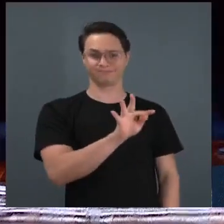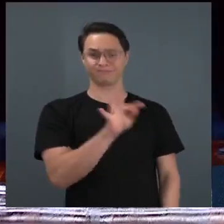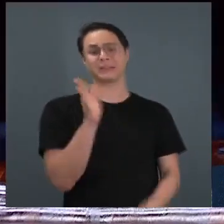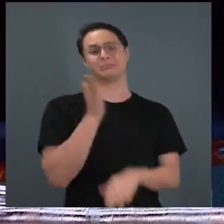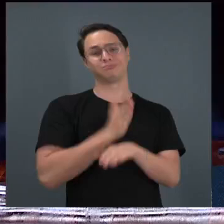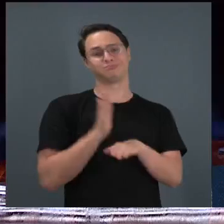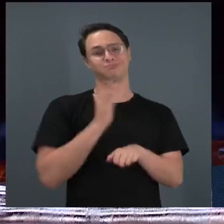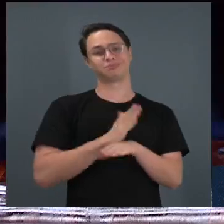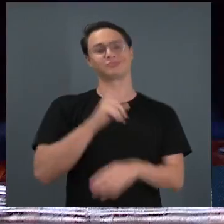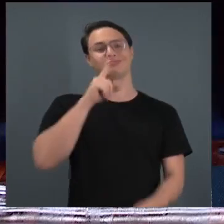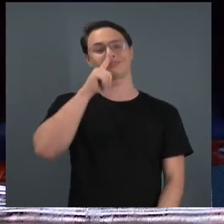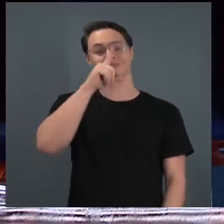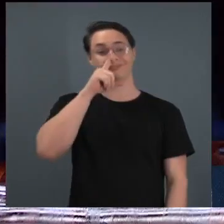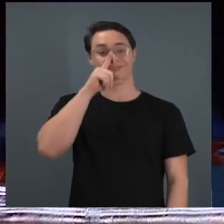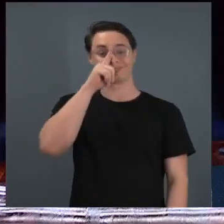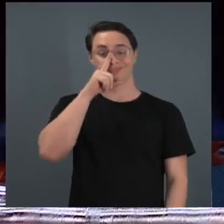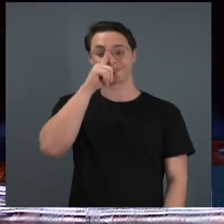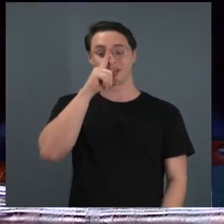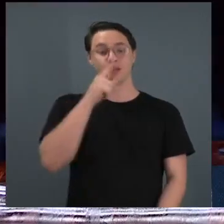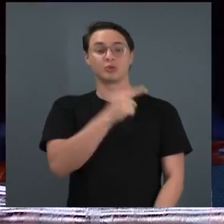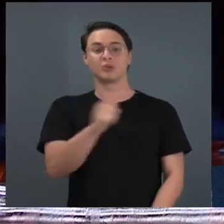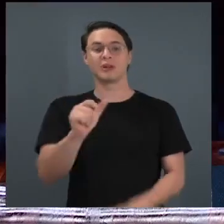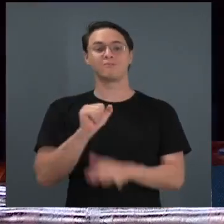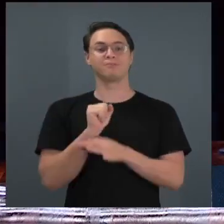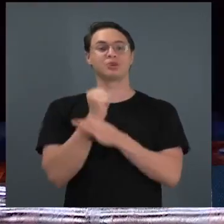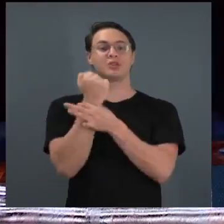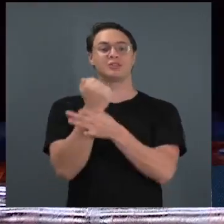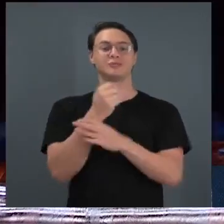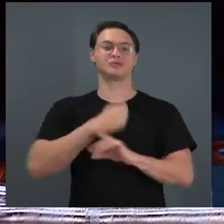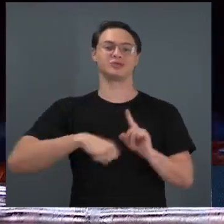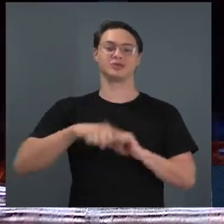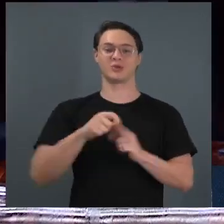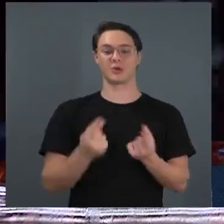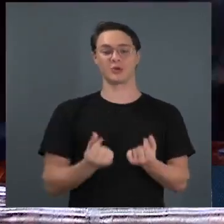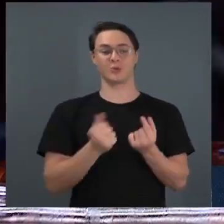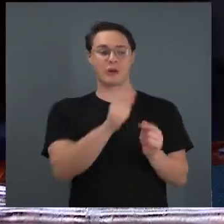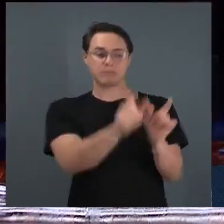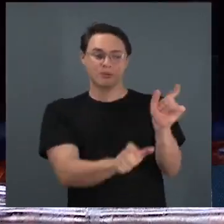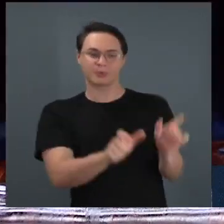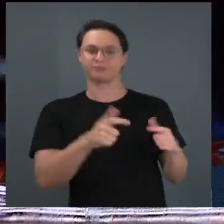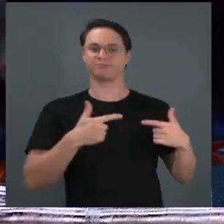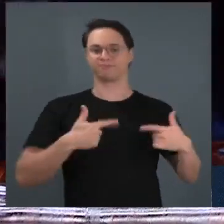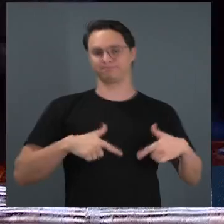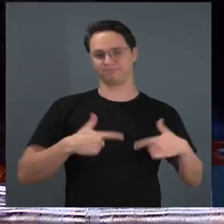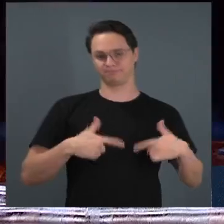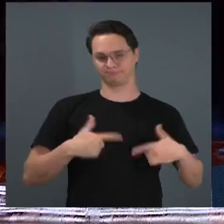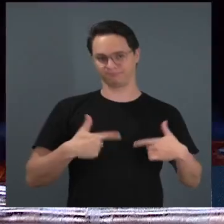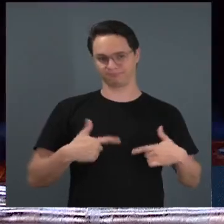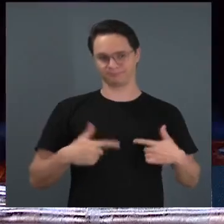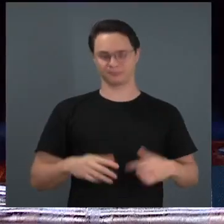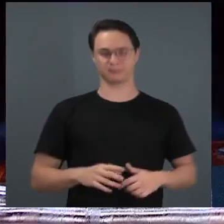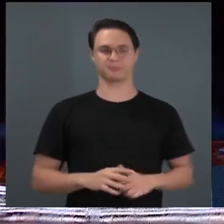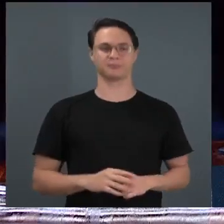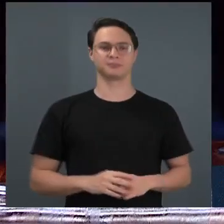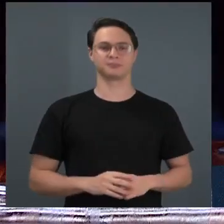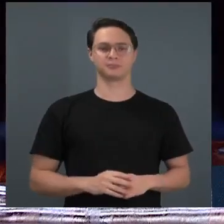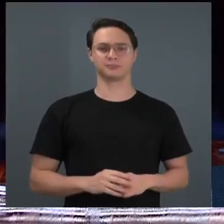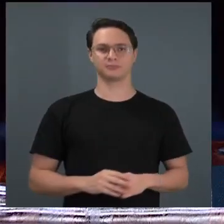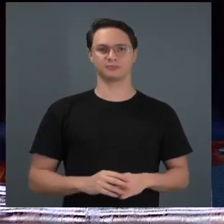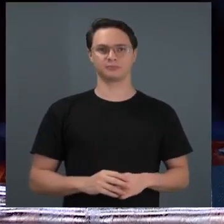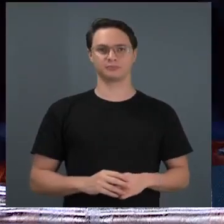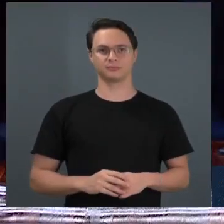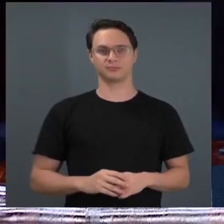em risco a proteção social e econômica de milhões e milhões de trabalhadores e trabalhadoras.